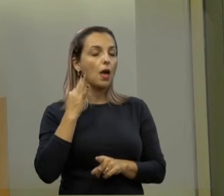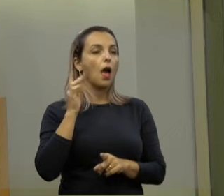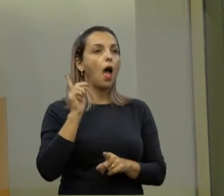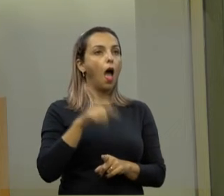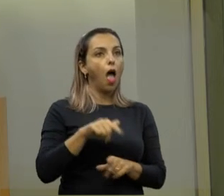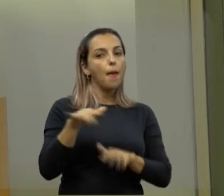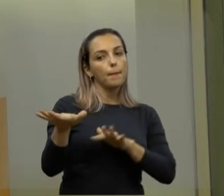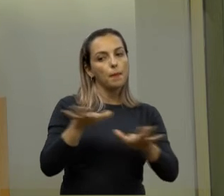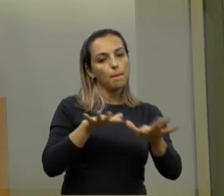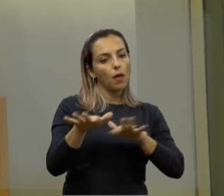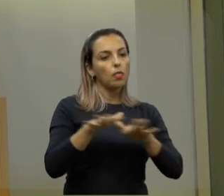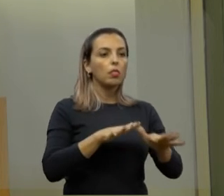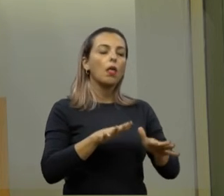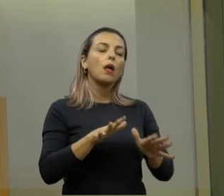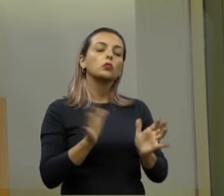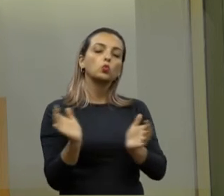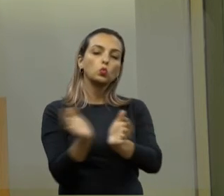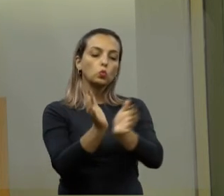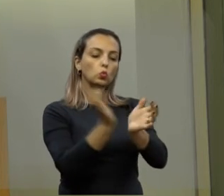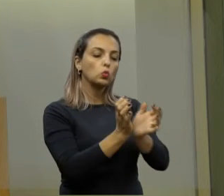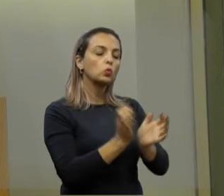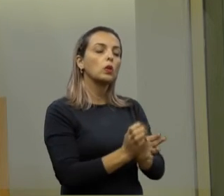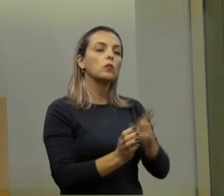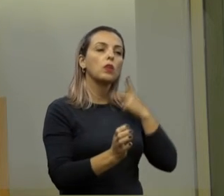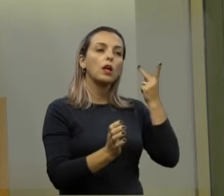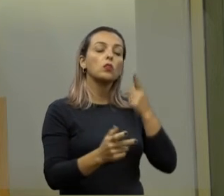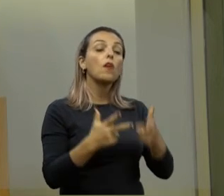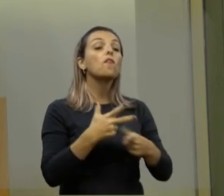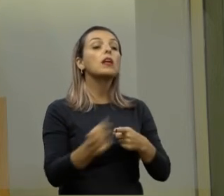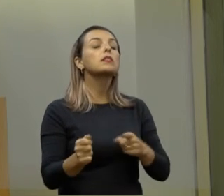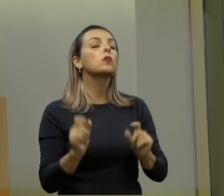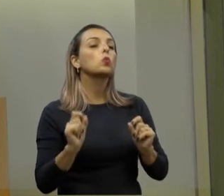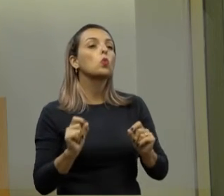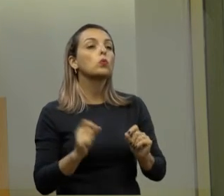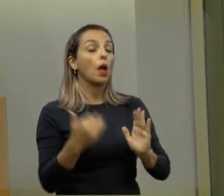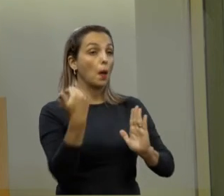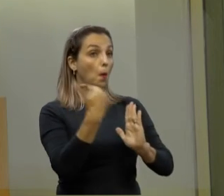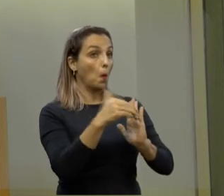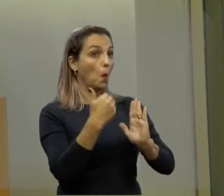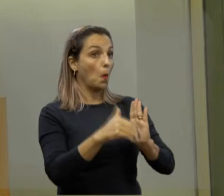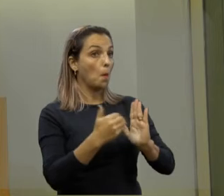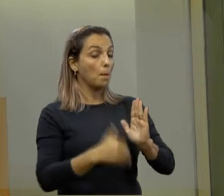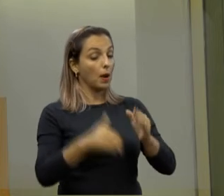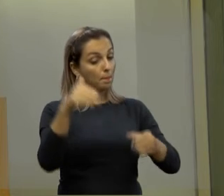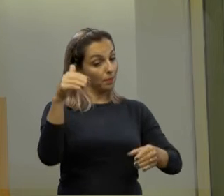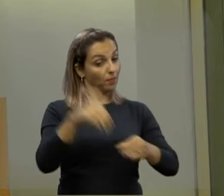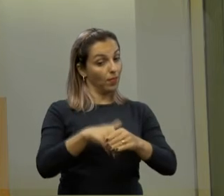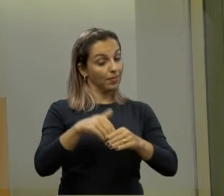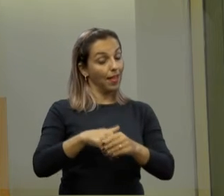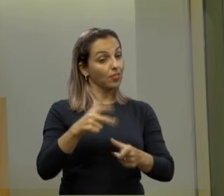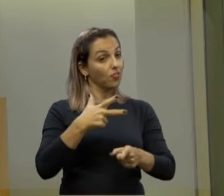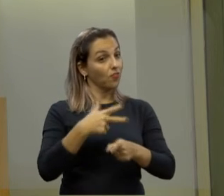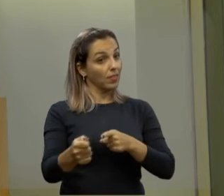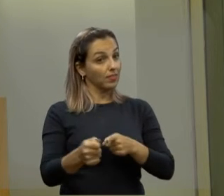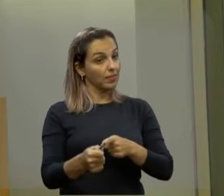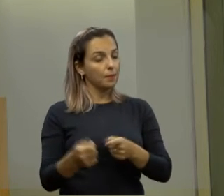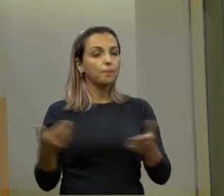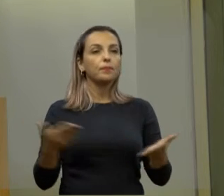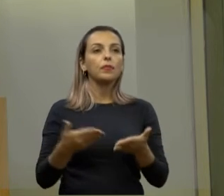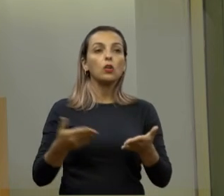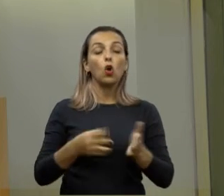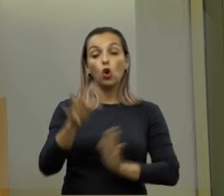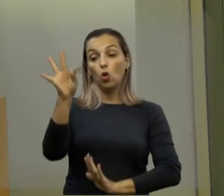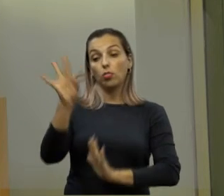movimentação da casa vence quem vence o plano que foi votado de maneira que agora o